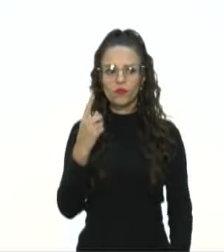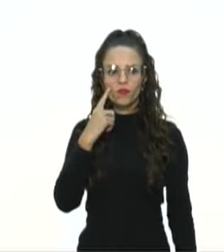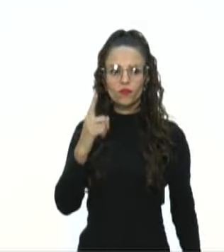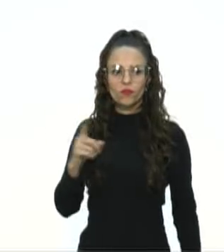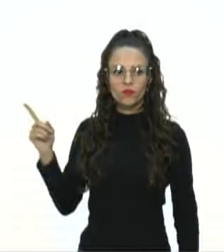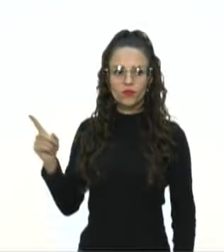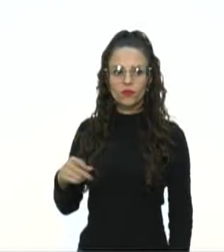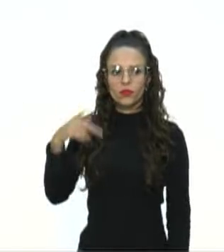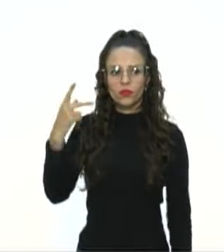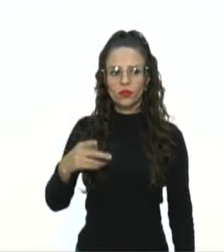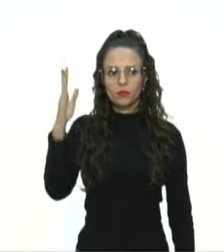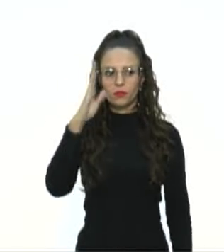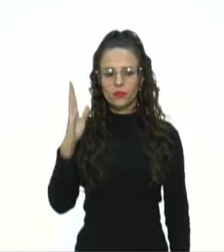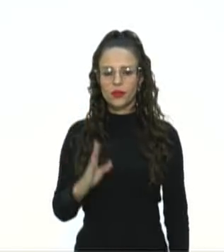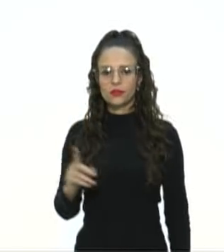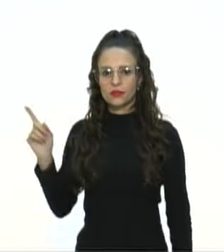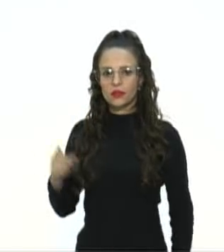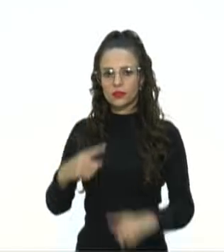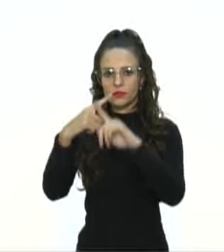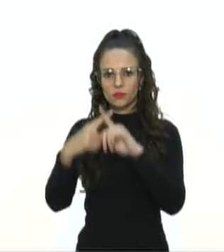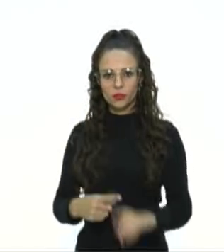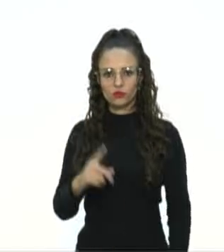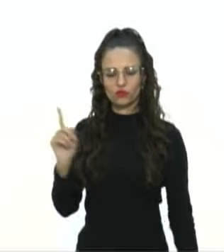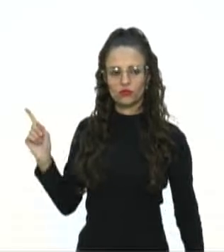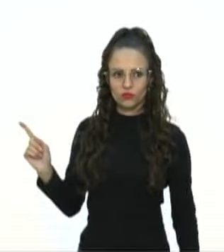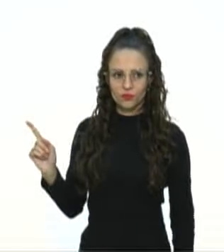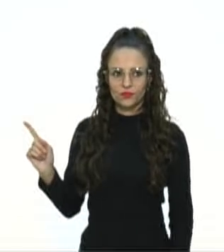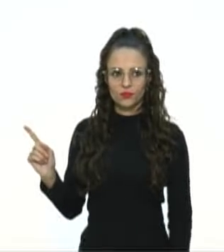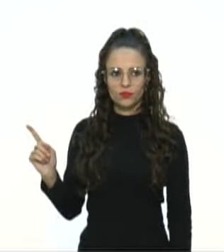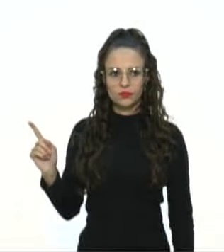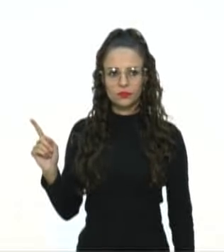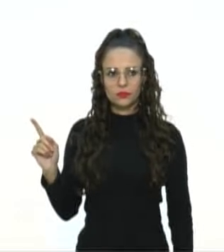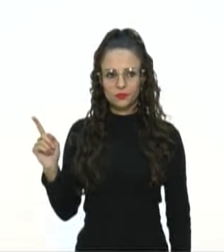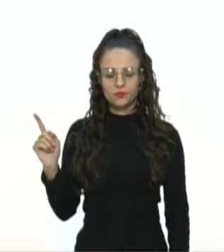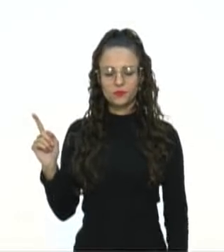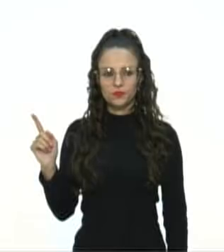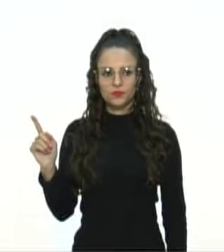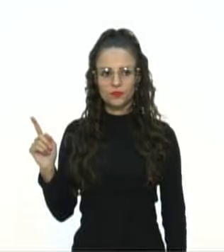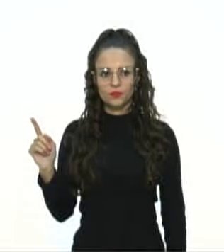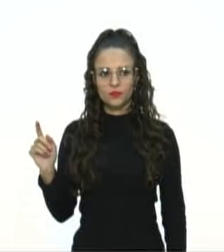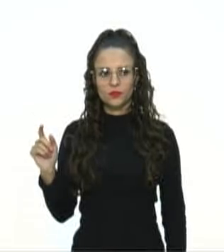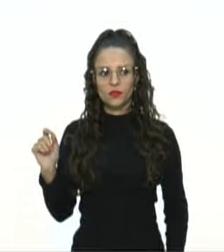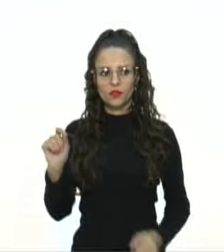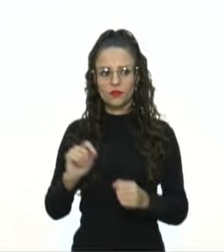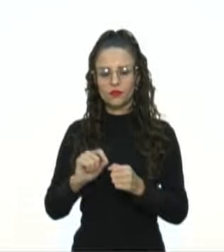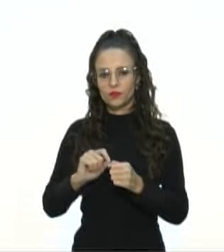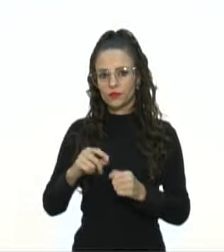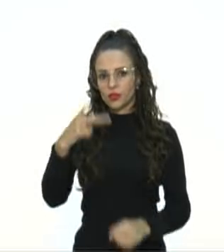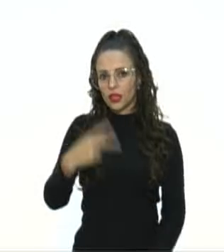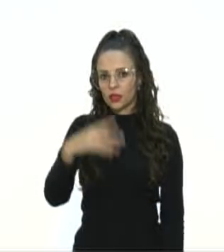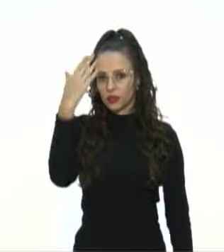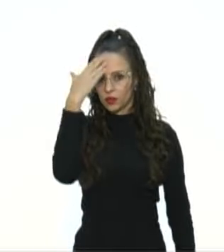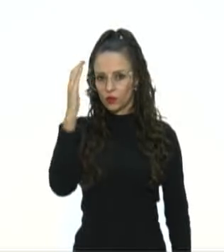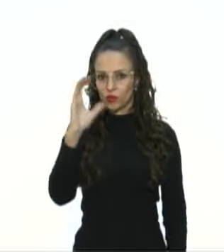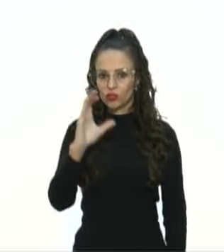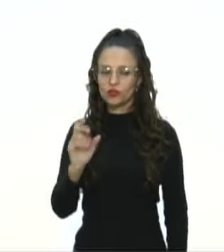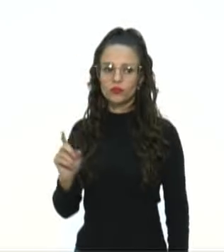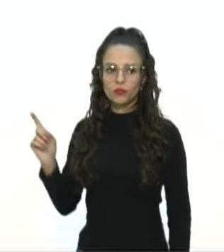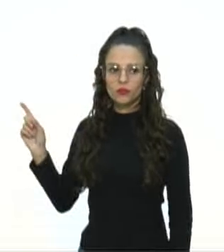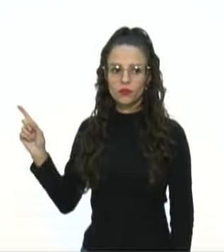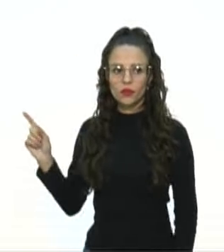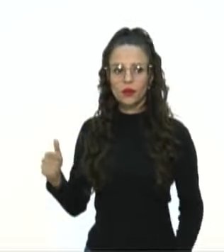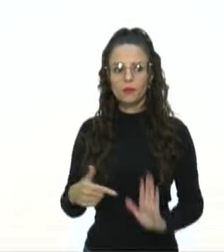campeonato brasileiro de orientação sprint, como vocês podem ver. Foi realizado na capital do Paraná, né, em Curitiba. Então, pode ver que aqui